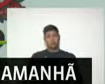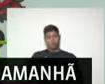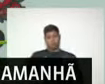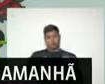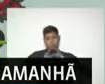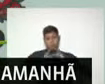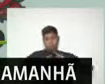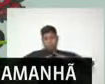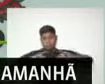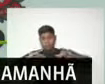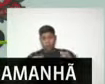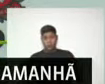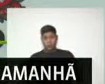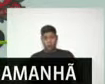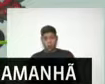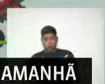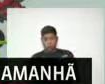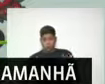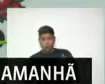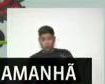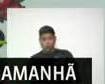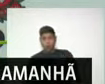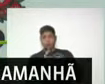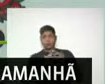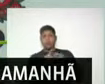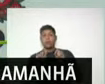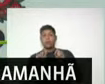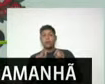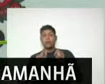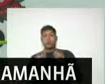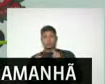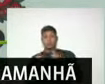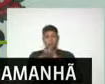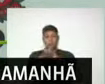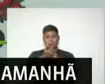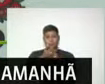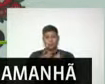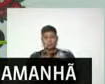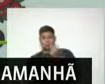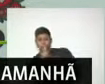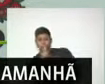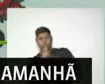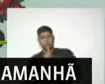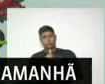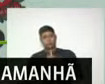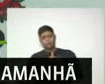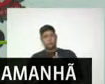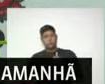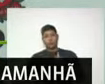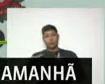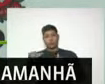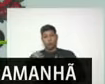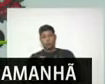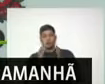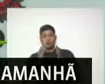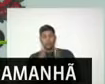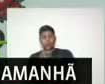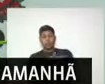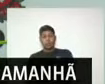publicado hoje vamos retomar o rodízio tradicional aqui todos nós estamos